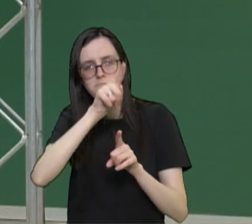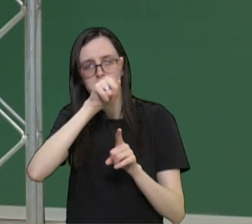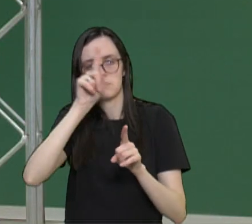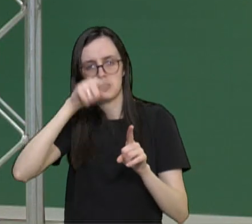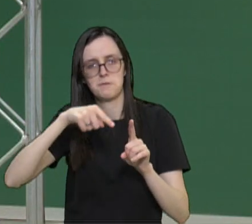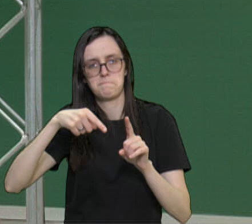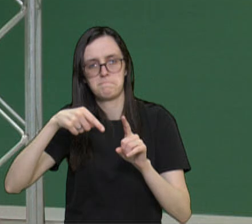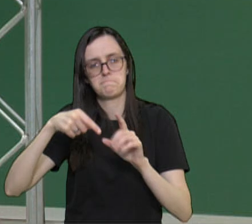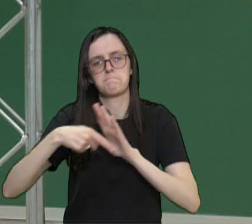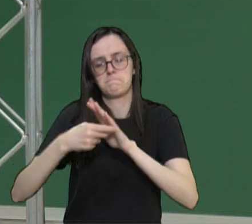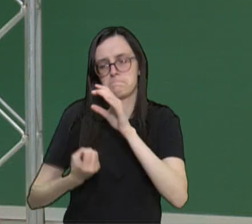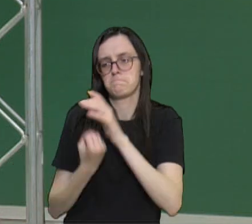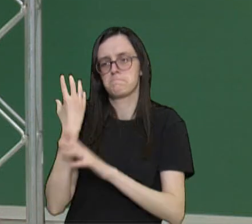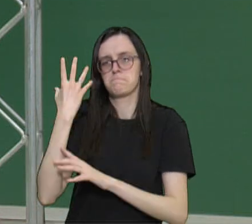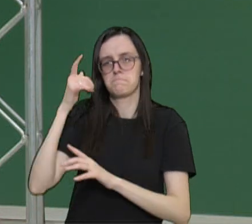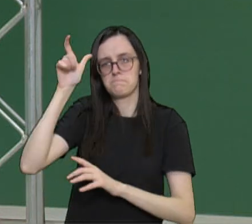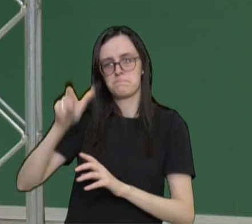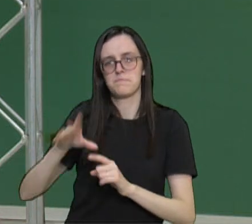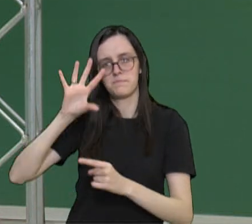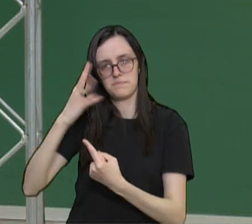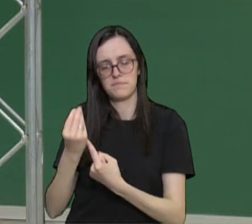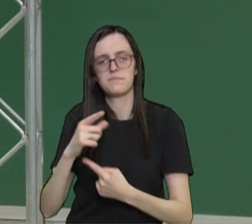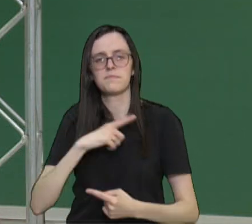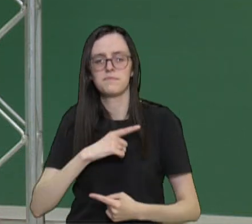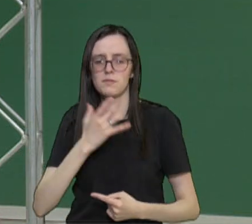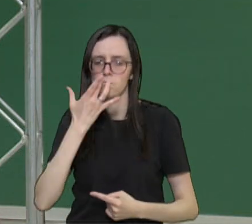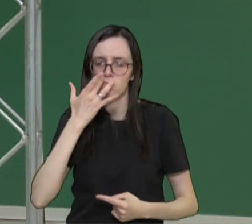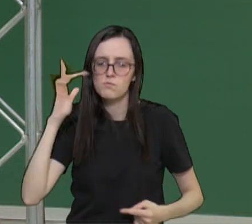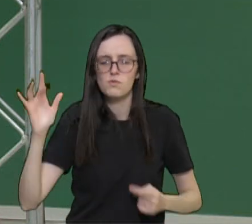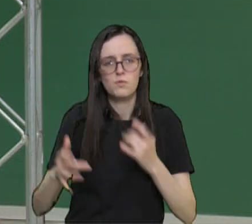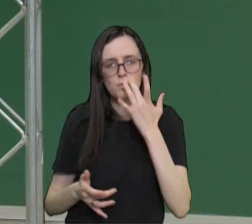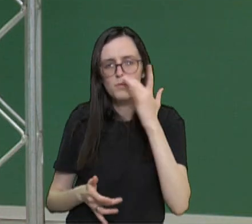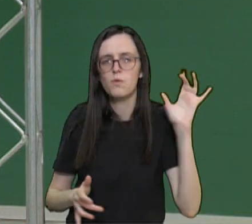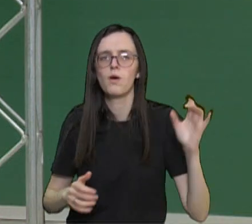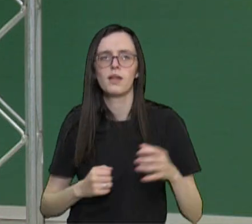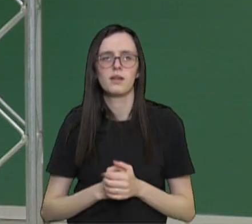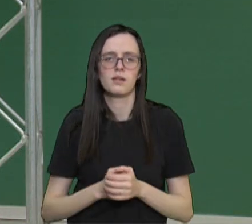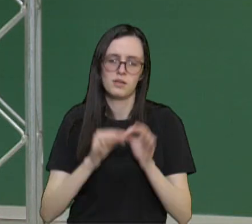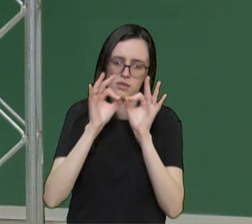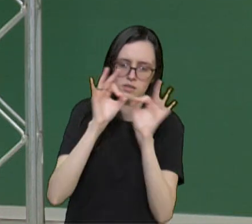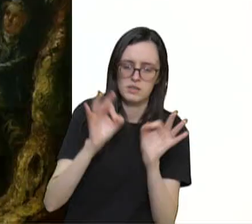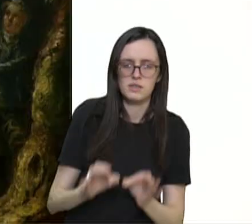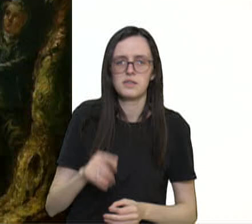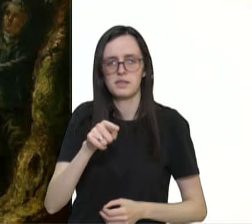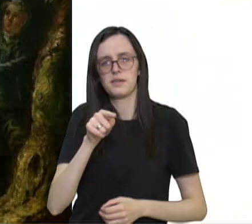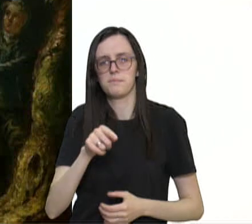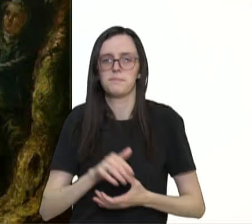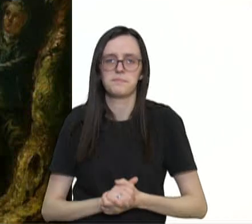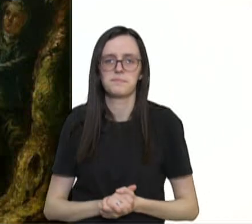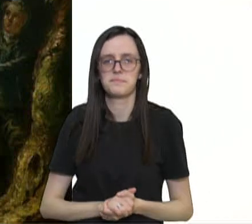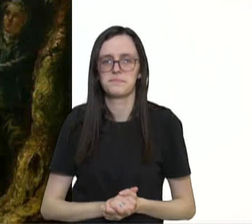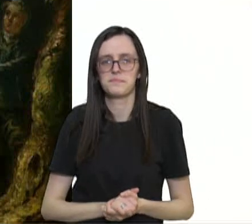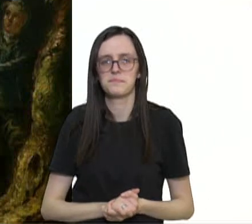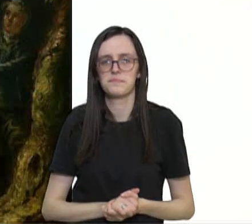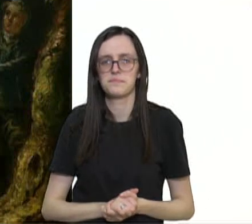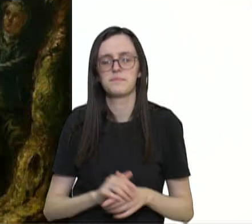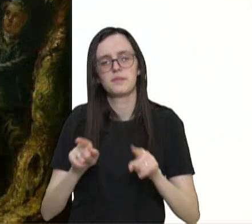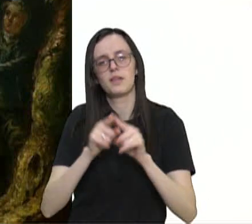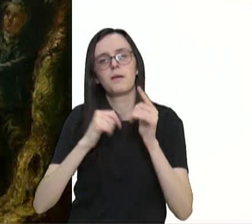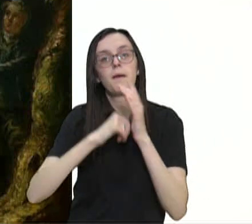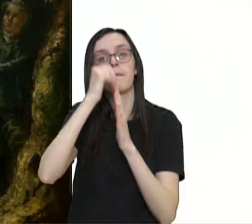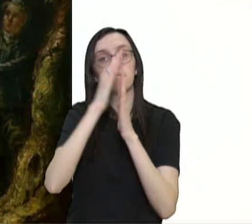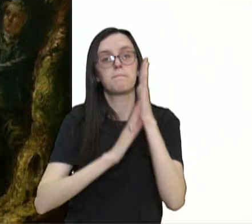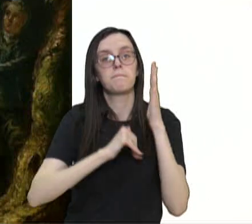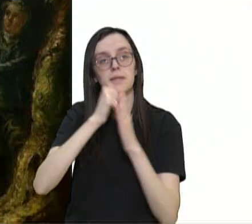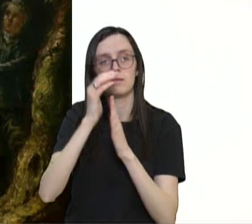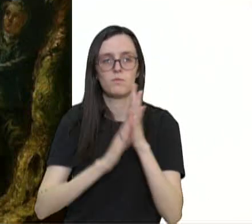os dourados, tá? Essa incrementação simplória, né, da coisa. E na pintura que eu falei, ó,